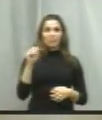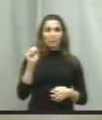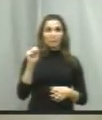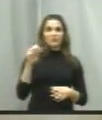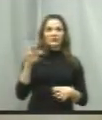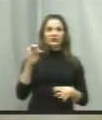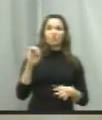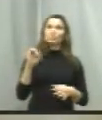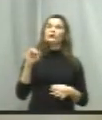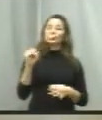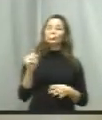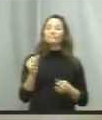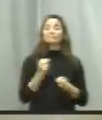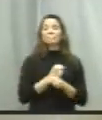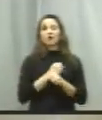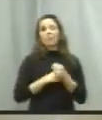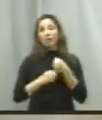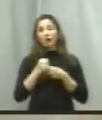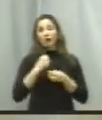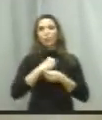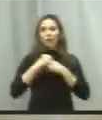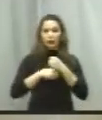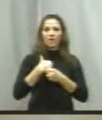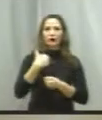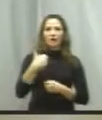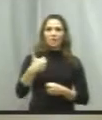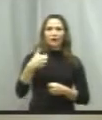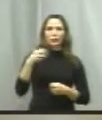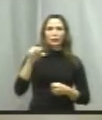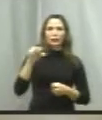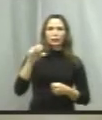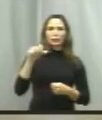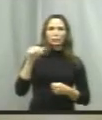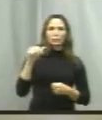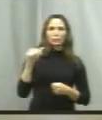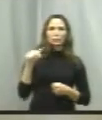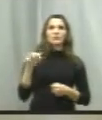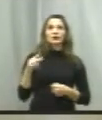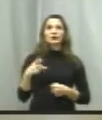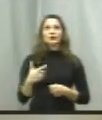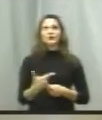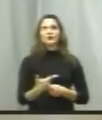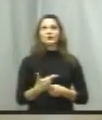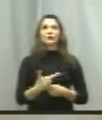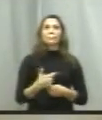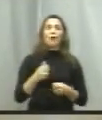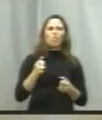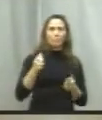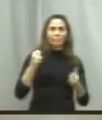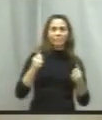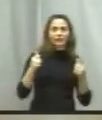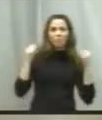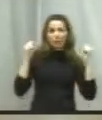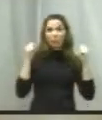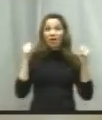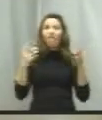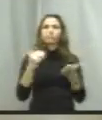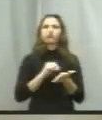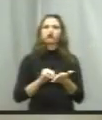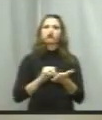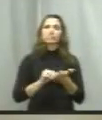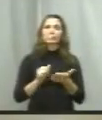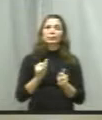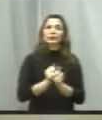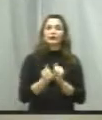11/3/1992, como secretaria. Foi uma luta do esporte de muitos anos para abrir essa secretaria. E